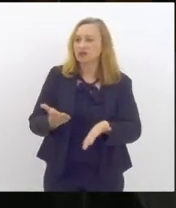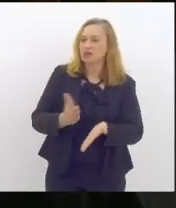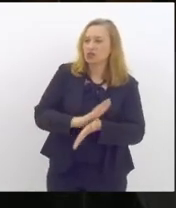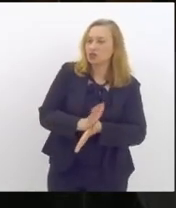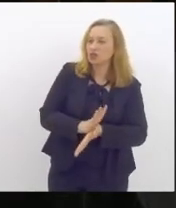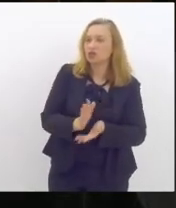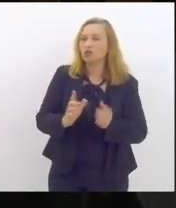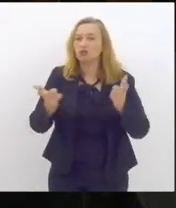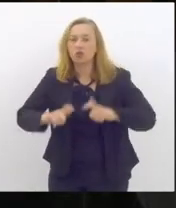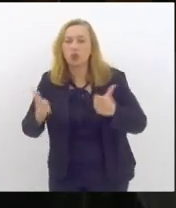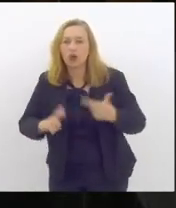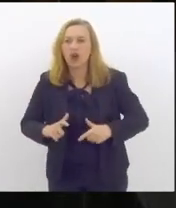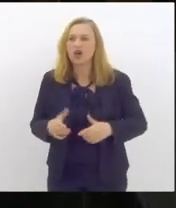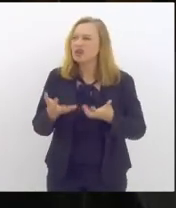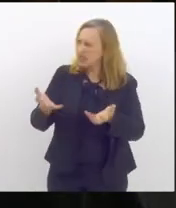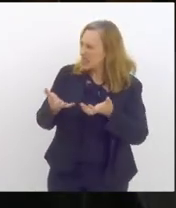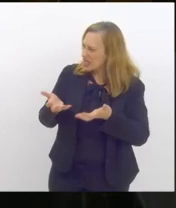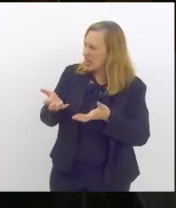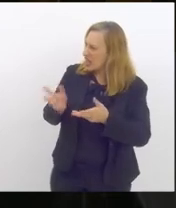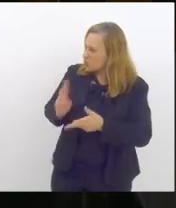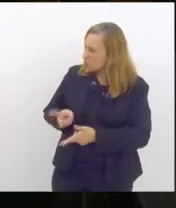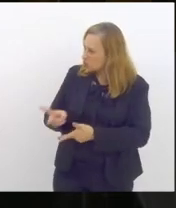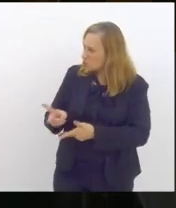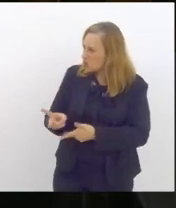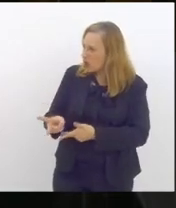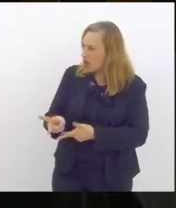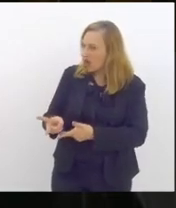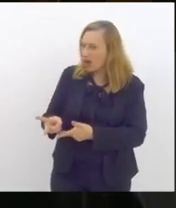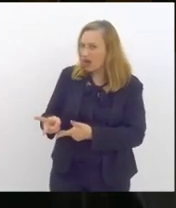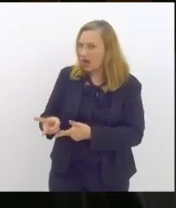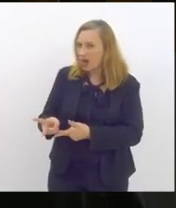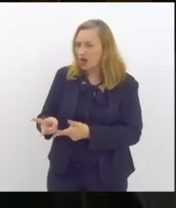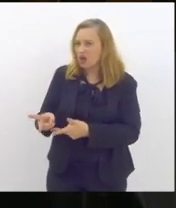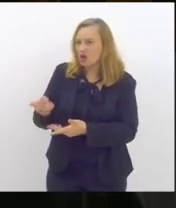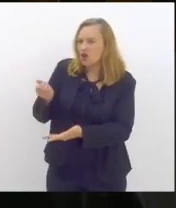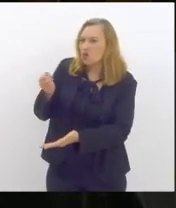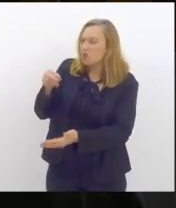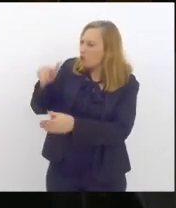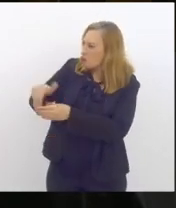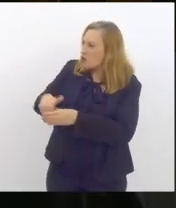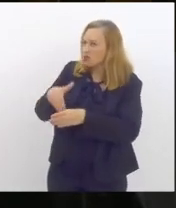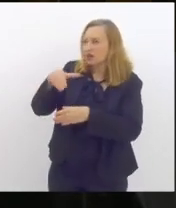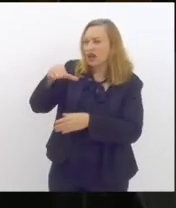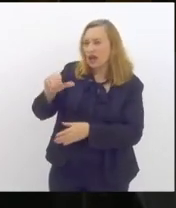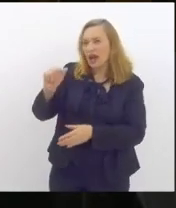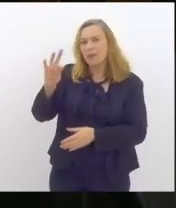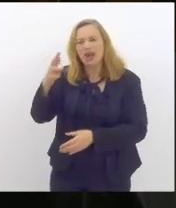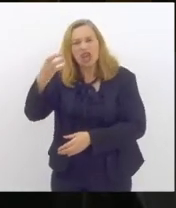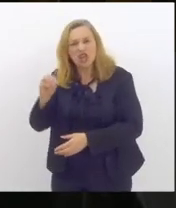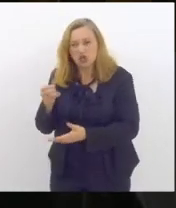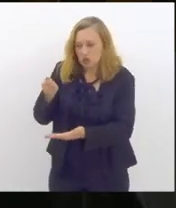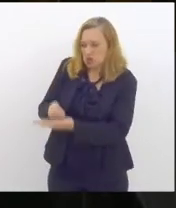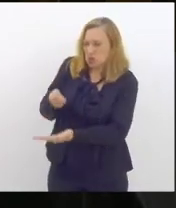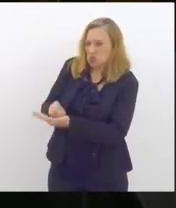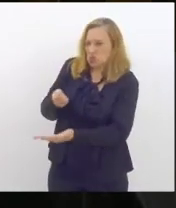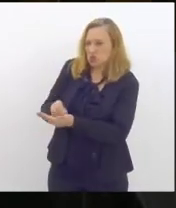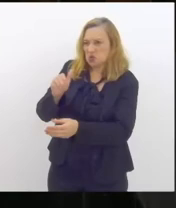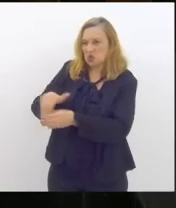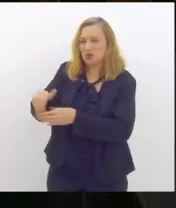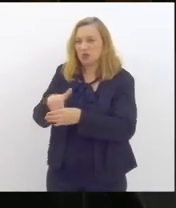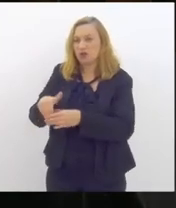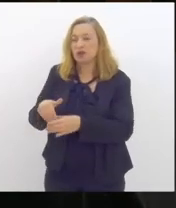para a população você quer manter a população como voto de cabresto na cidade de Maricá Afinal